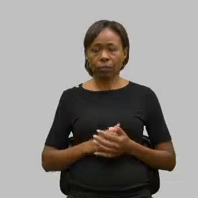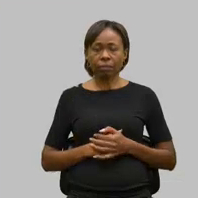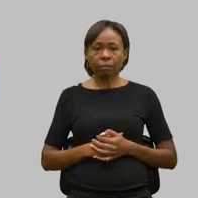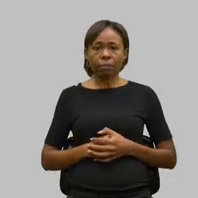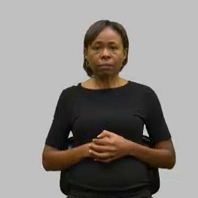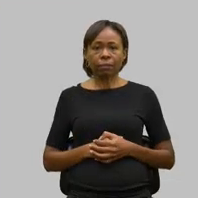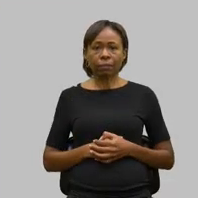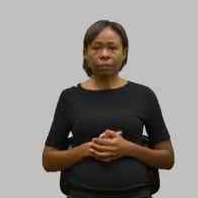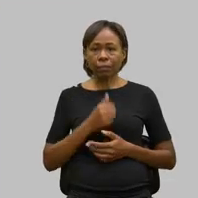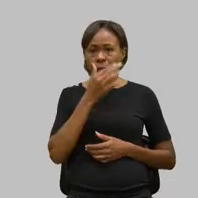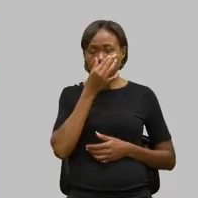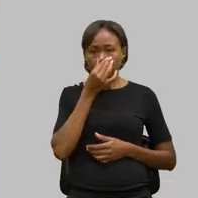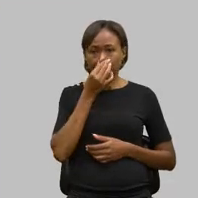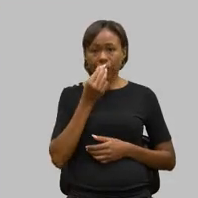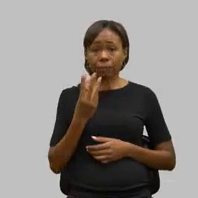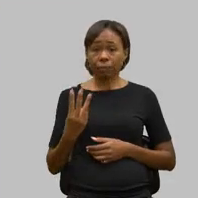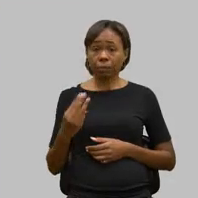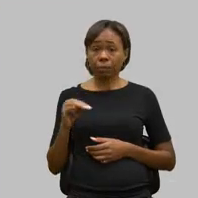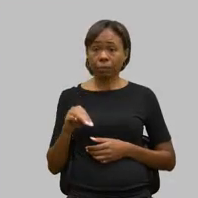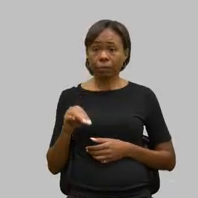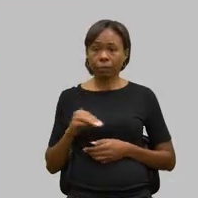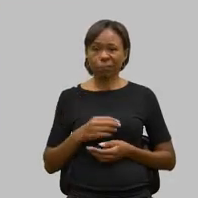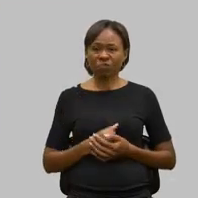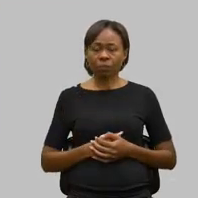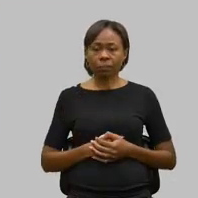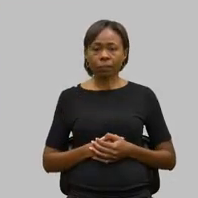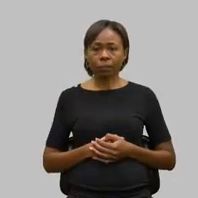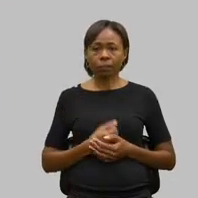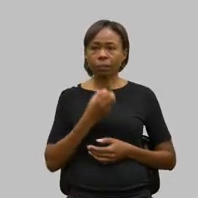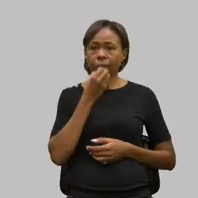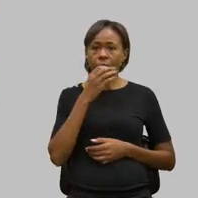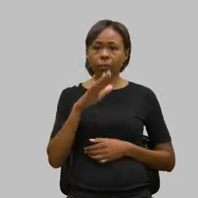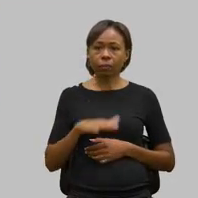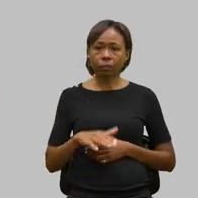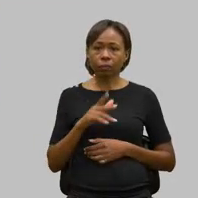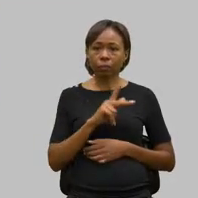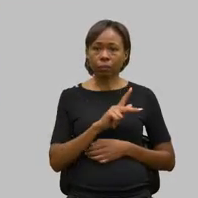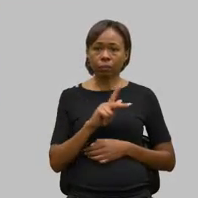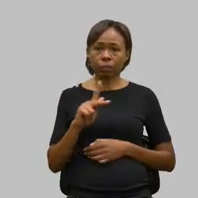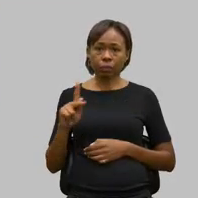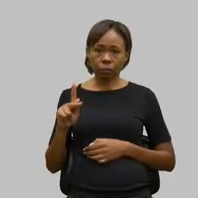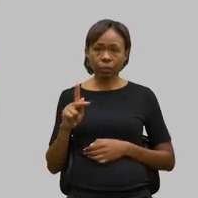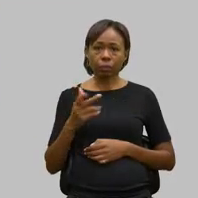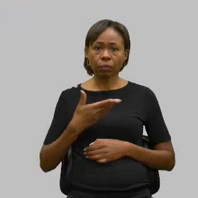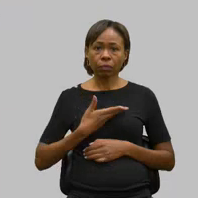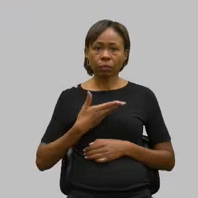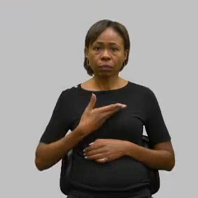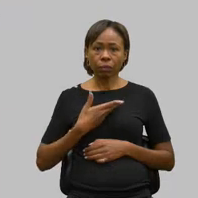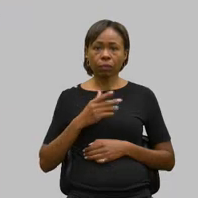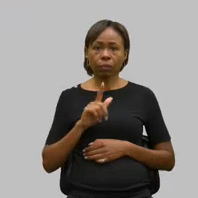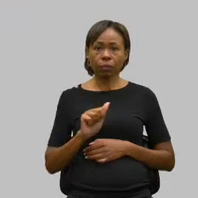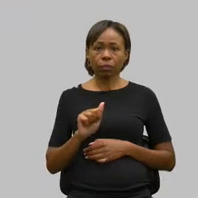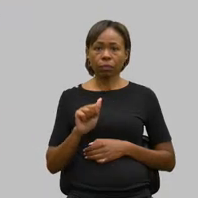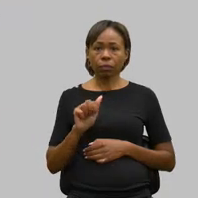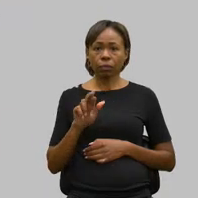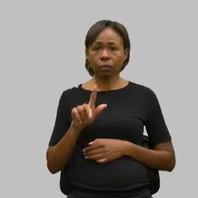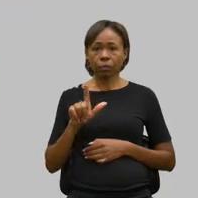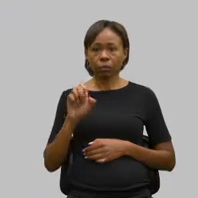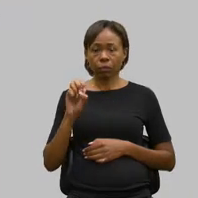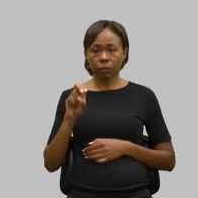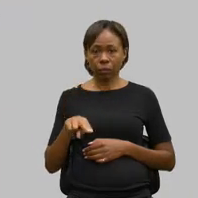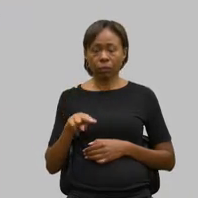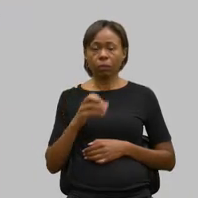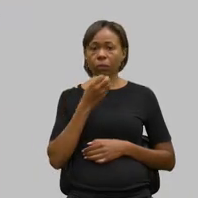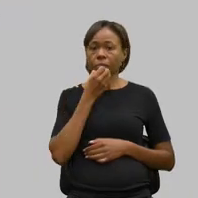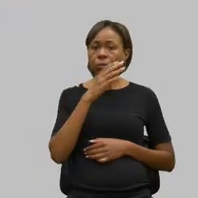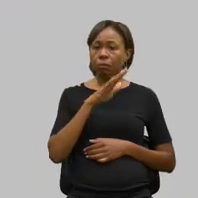Por três minutos. Boa tarde ao presidente, colega doutor Arley. Boa tarde